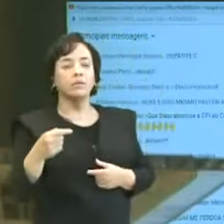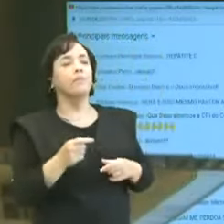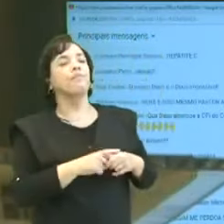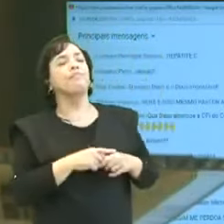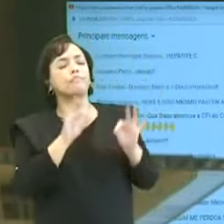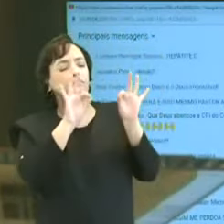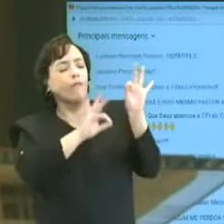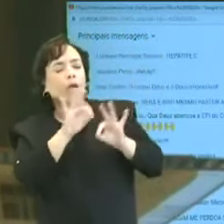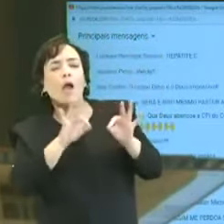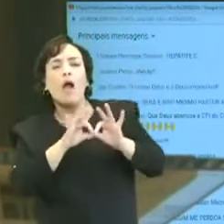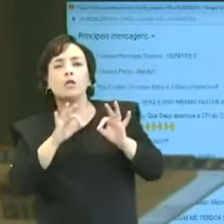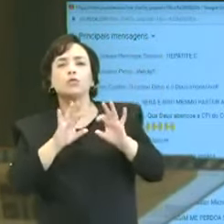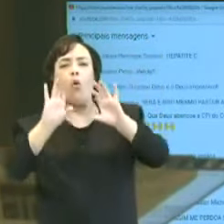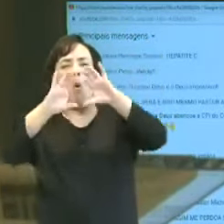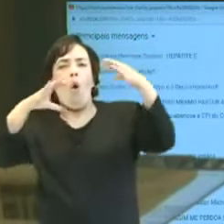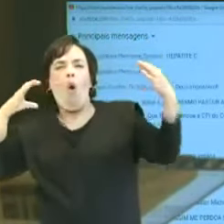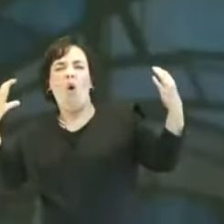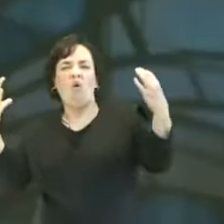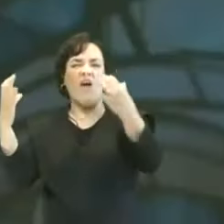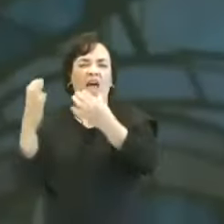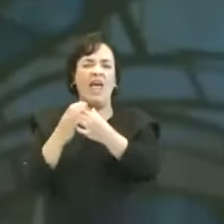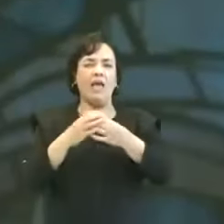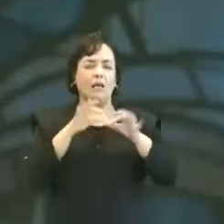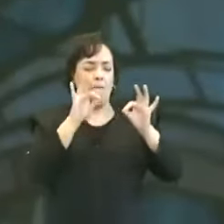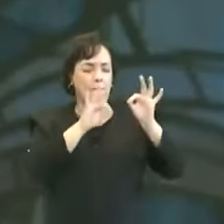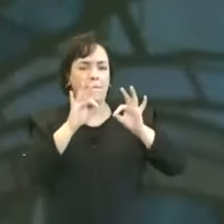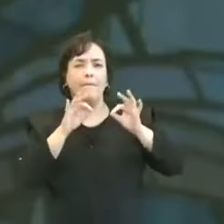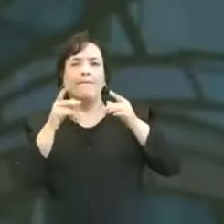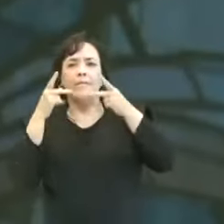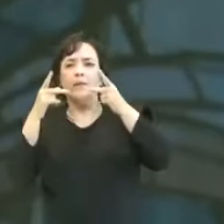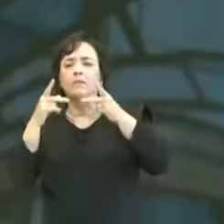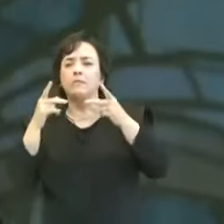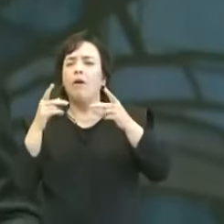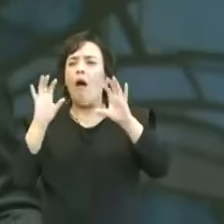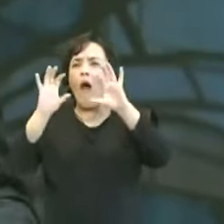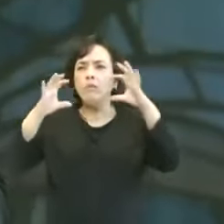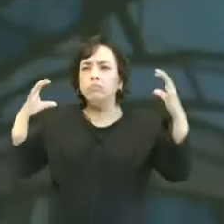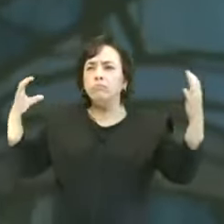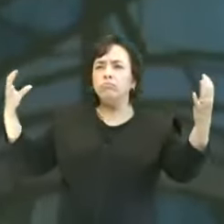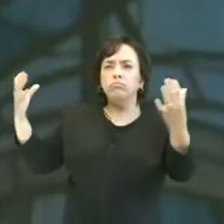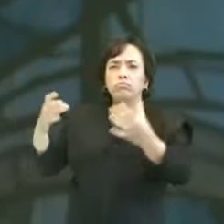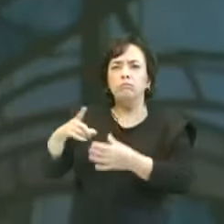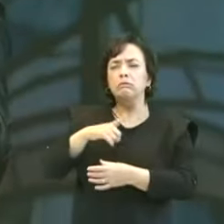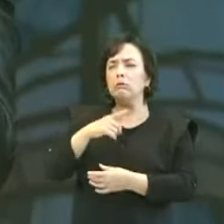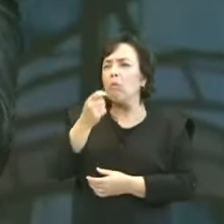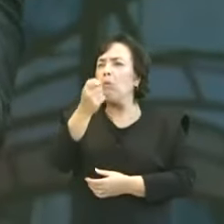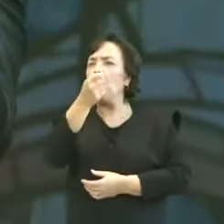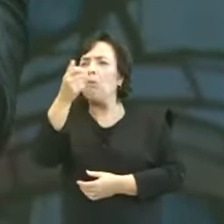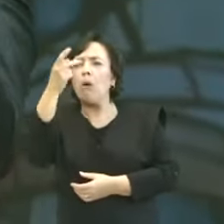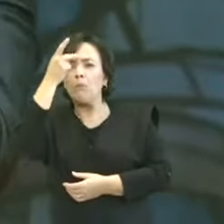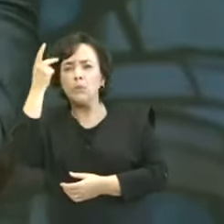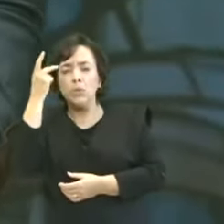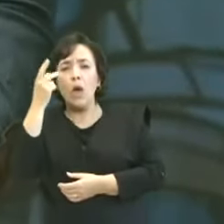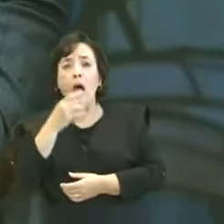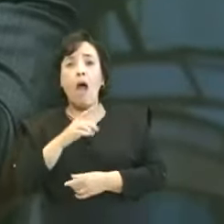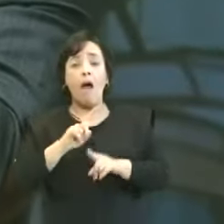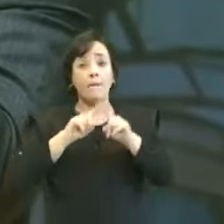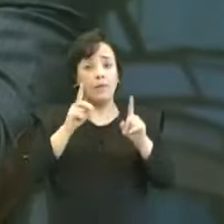propaganda, chega no dia, no estádio só tem 100 pessoas. Mas quando aquele homem está